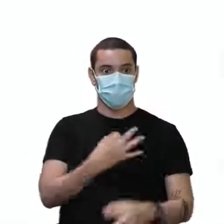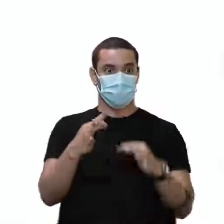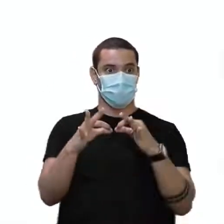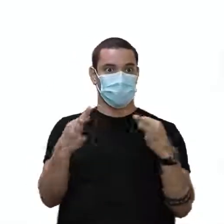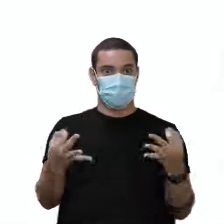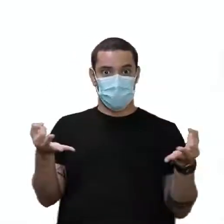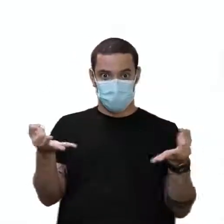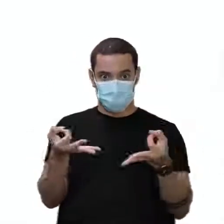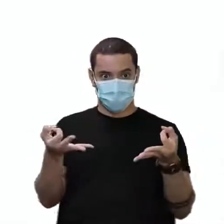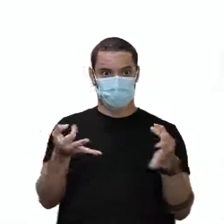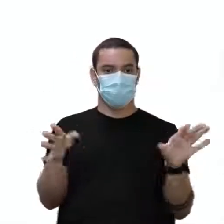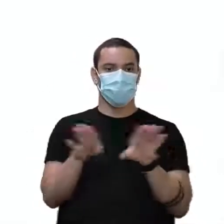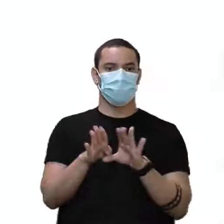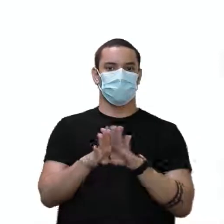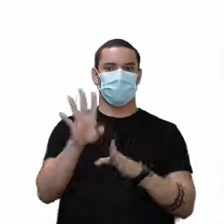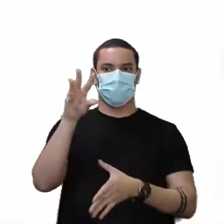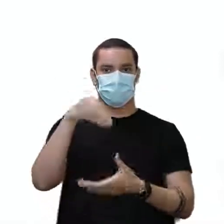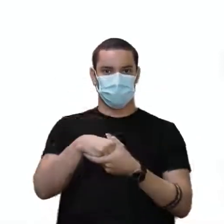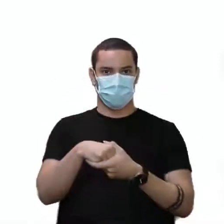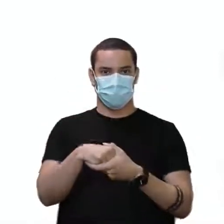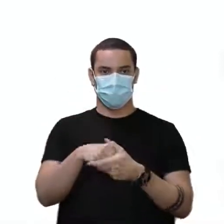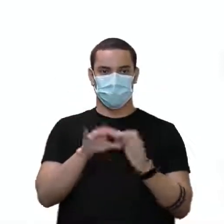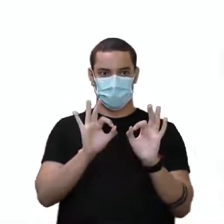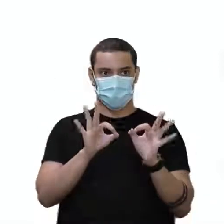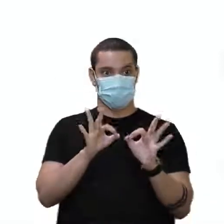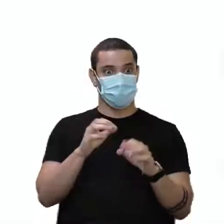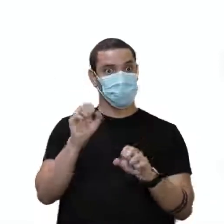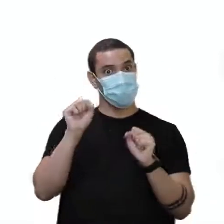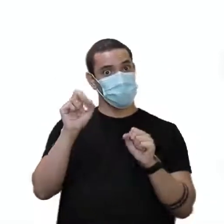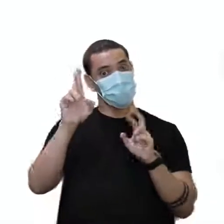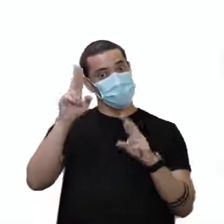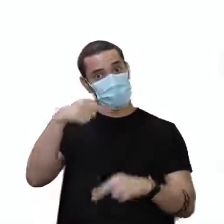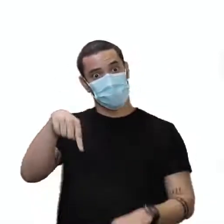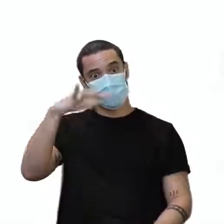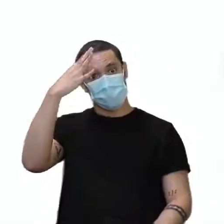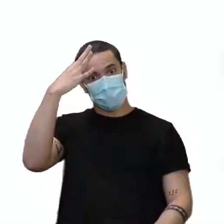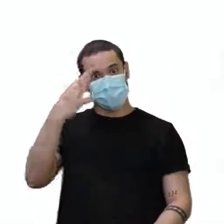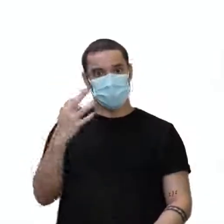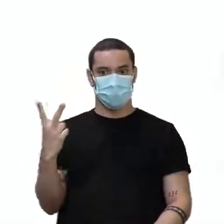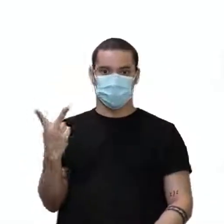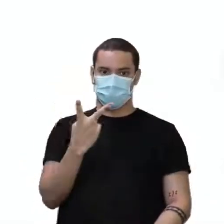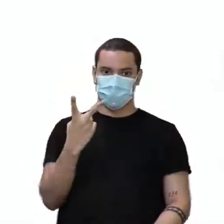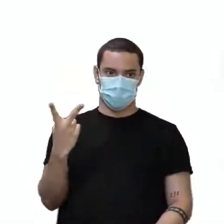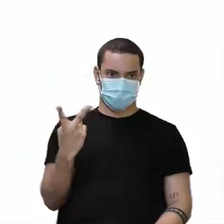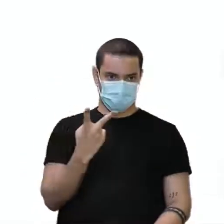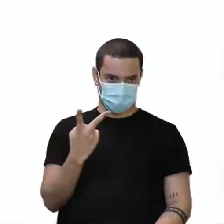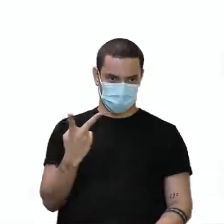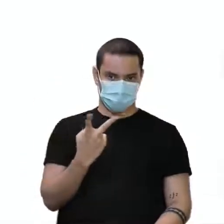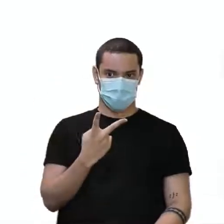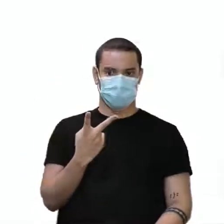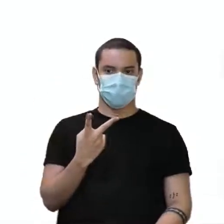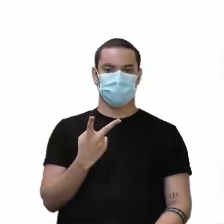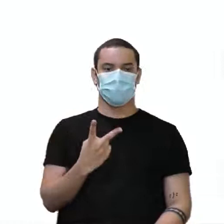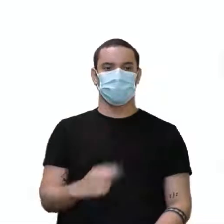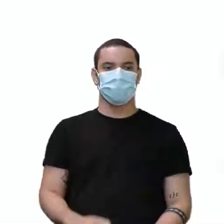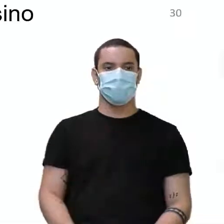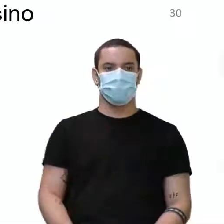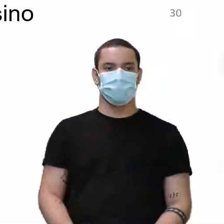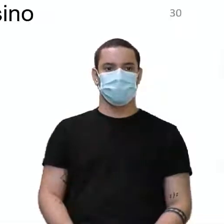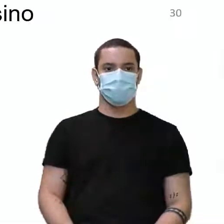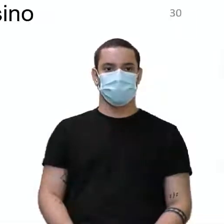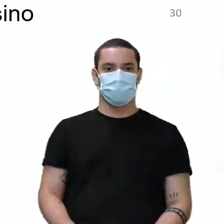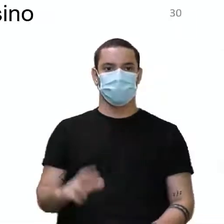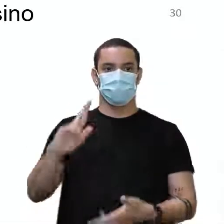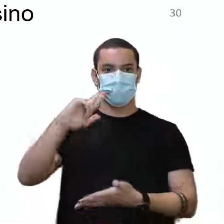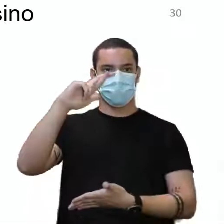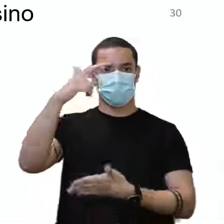perfeito. O present perfect. Eu espero que vocês tenham entendido essa diferença do passado simples do presente perfeito.